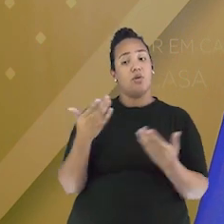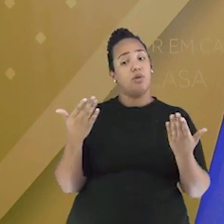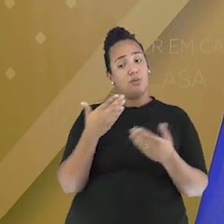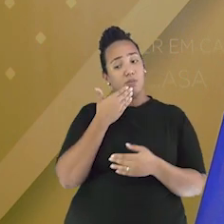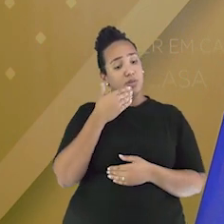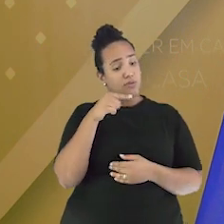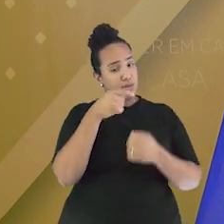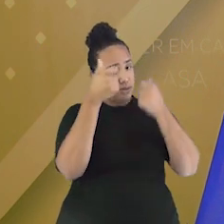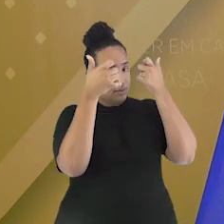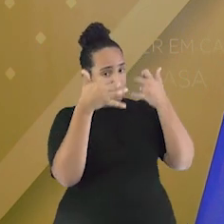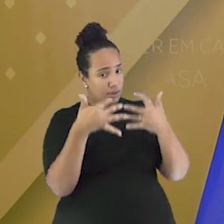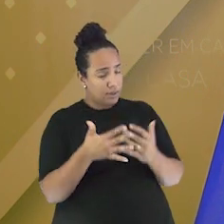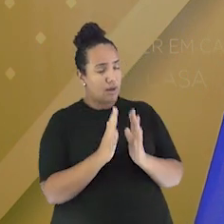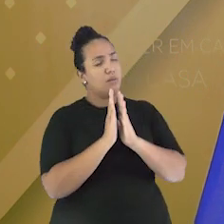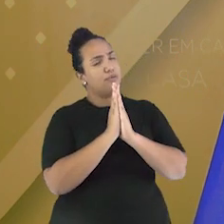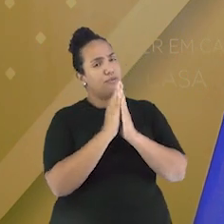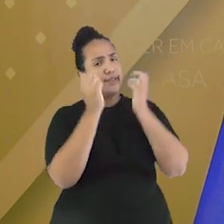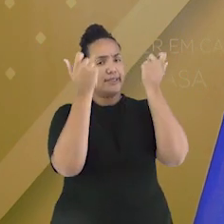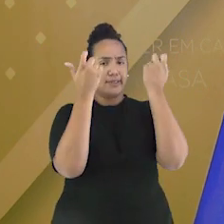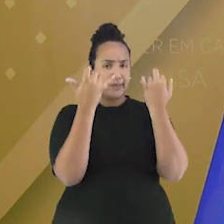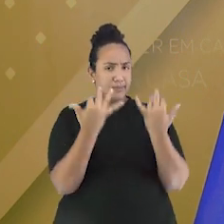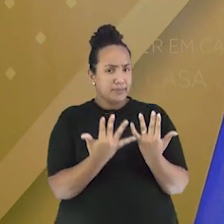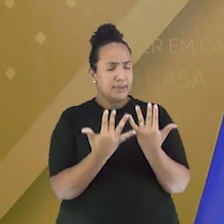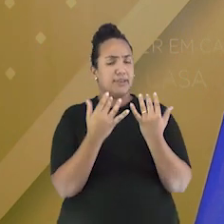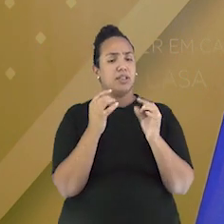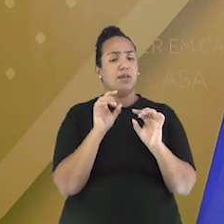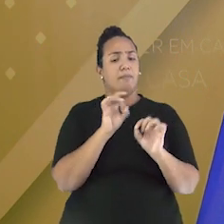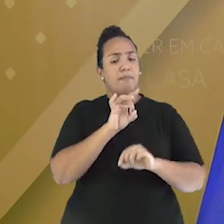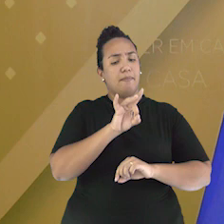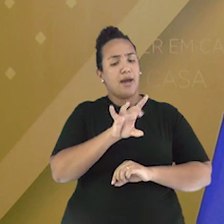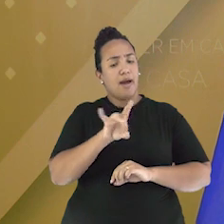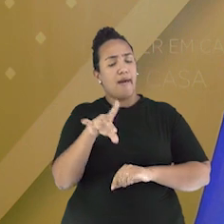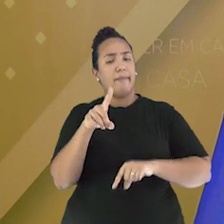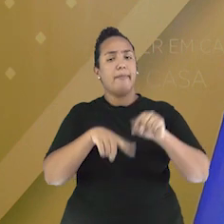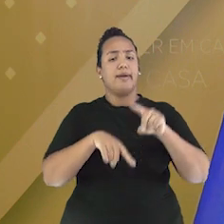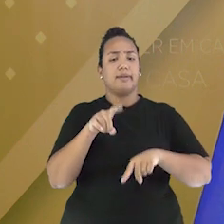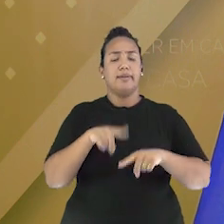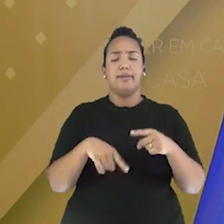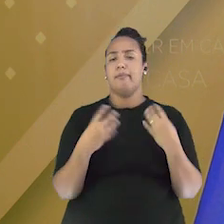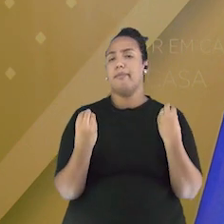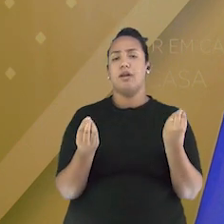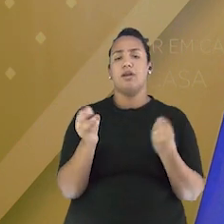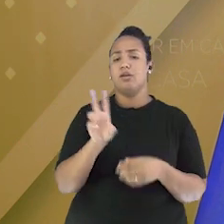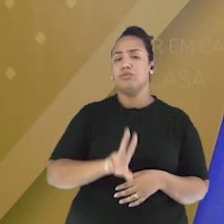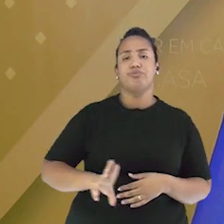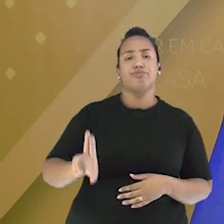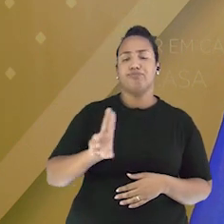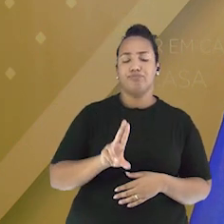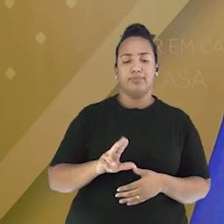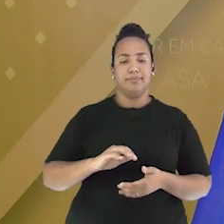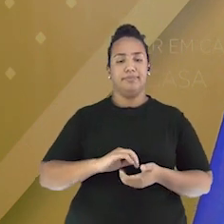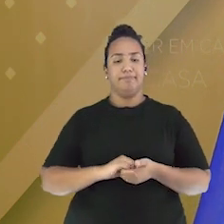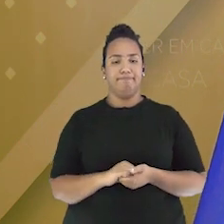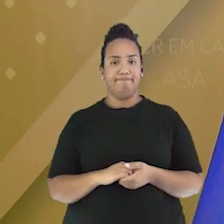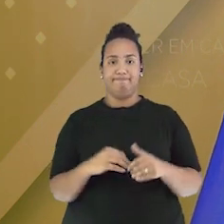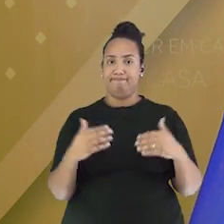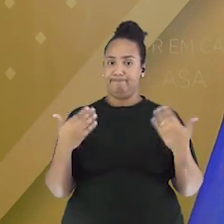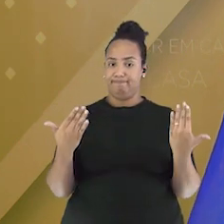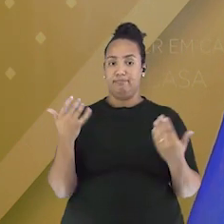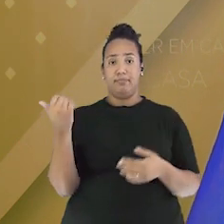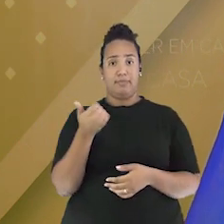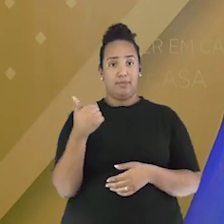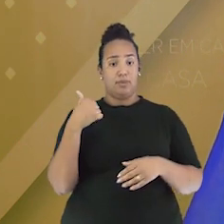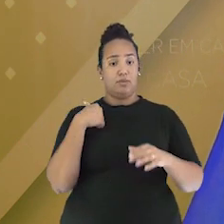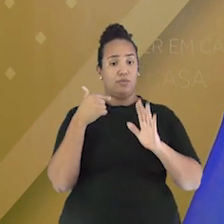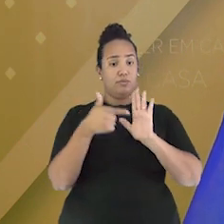para você explicar. Mas, por favor, explica pra gente cada material, para que serve e esse experimento. Bem,